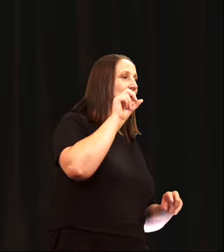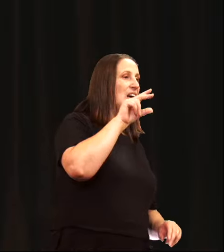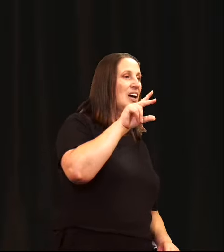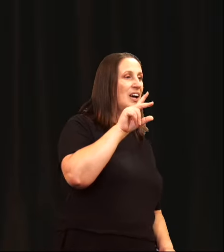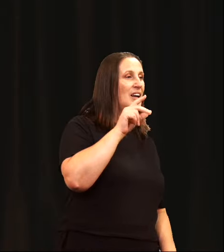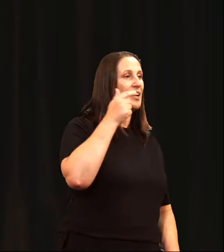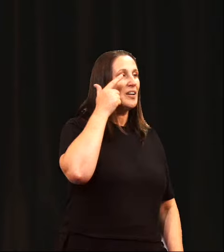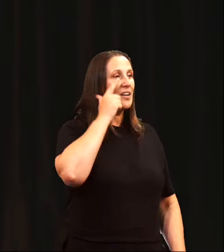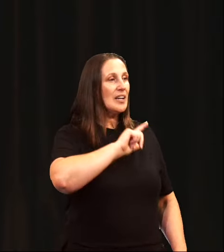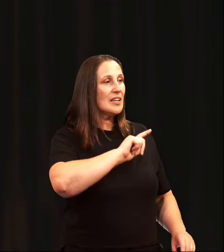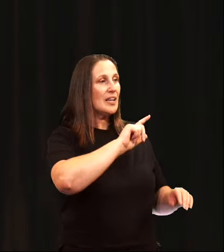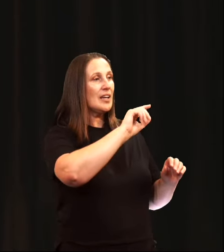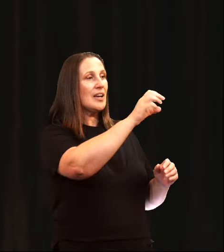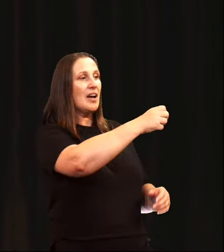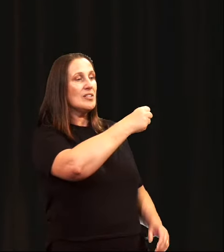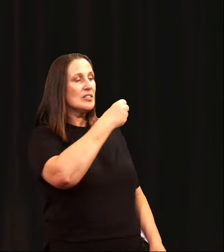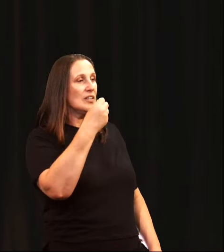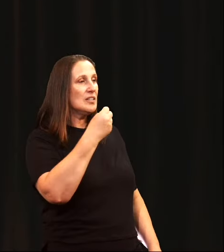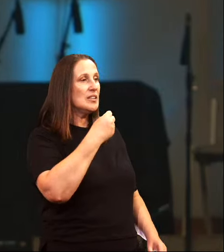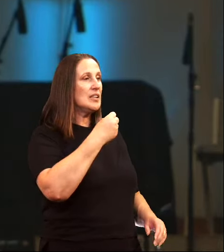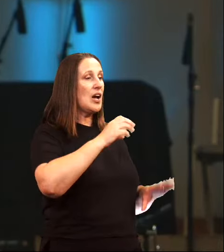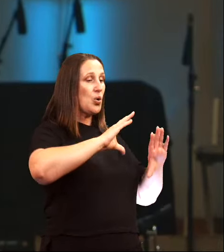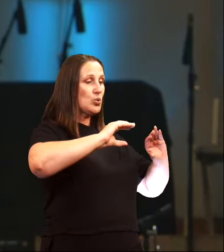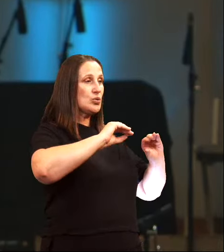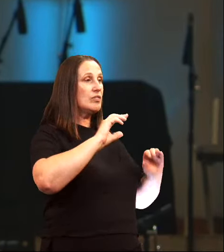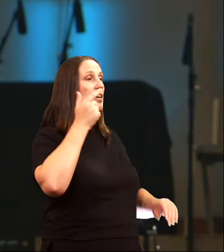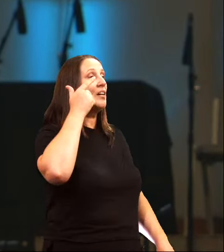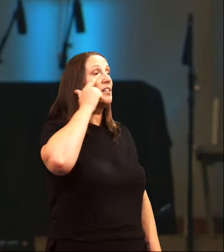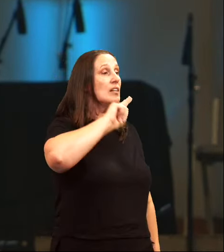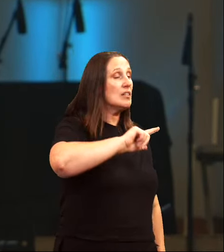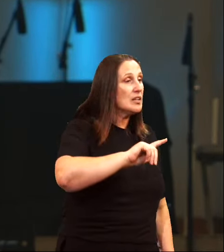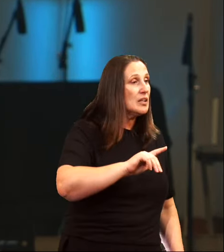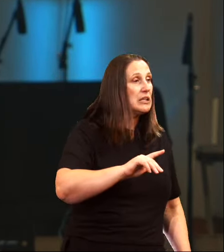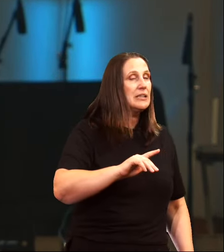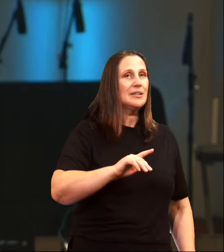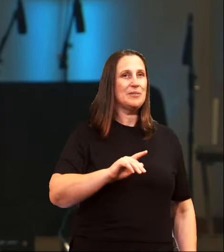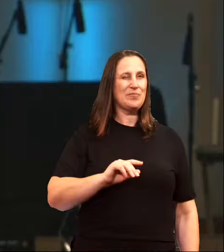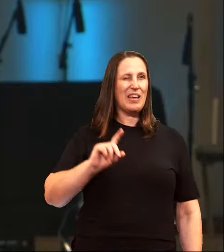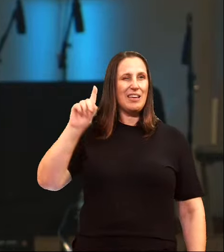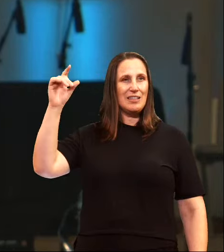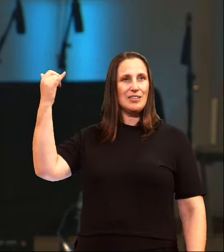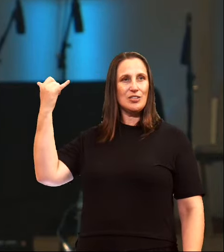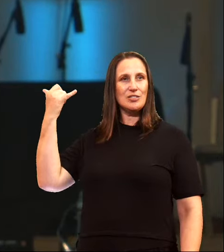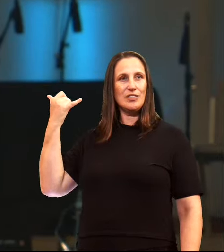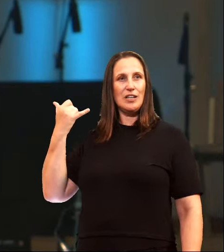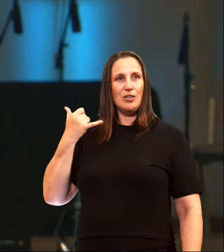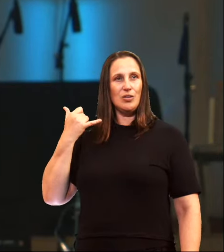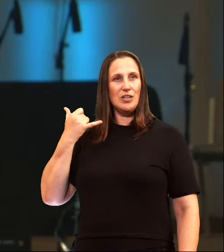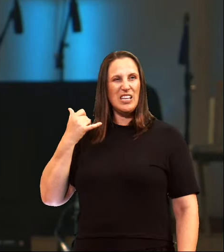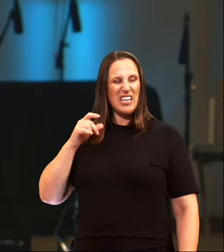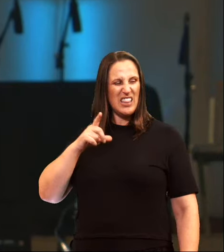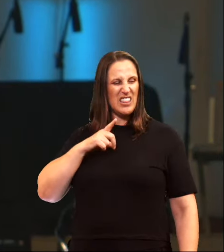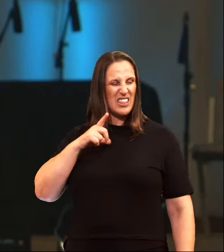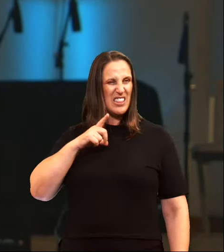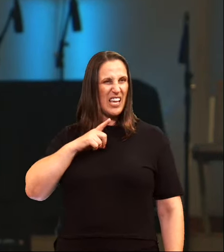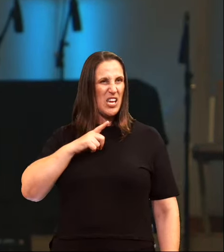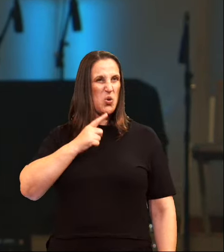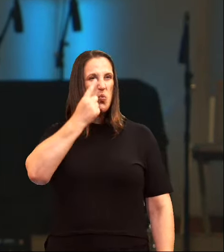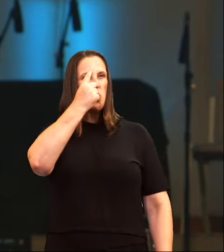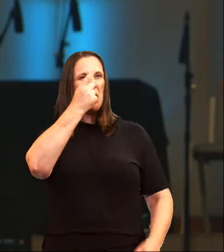Aí comecei a olhar, falar mesmo. Aí o Espírito Santo falou: tem alguma coisa aqui que você comprou?